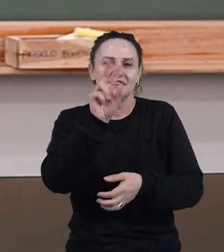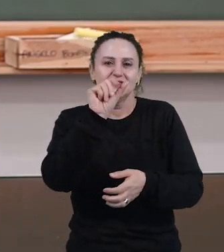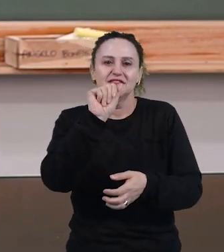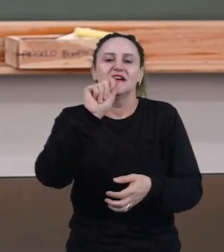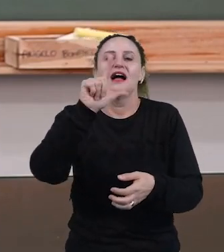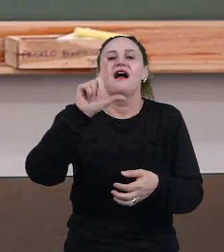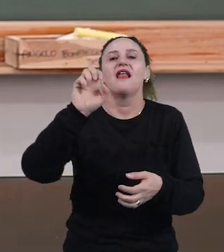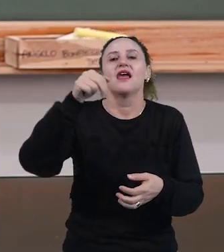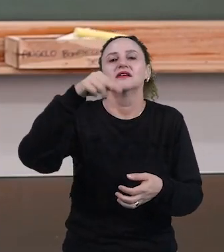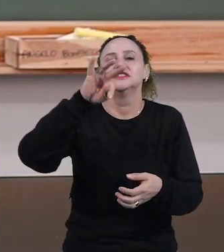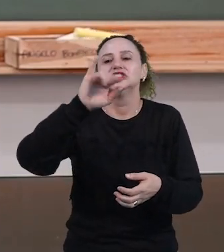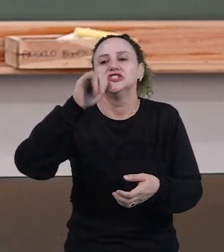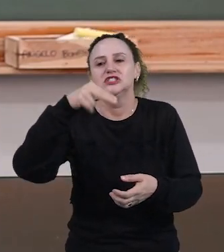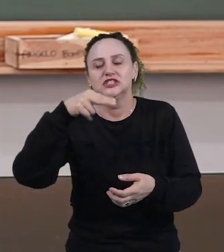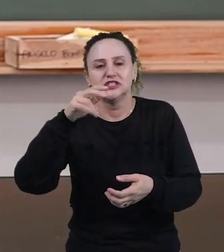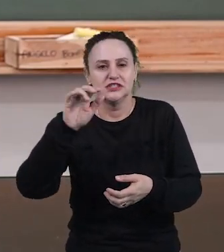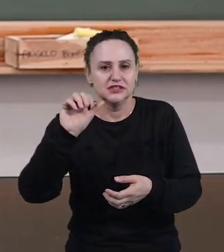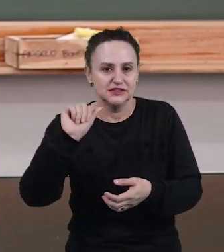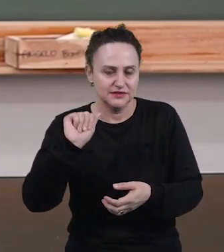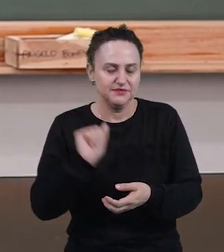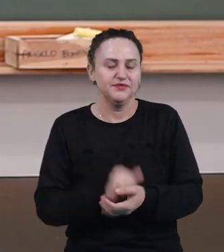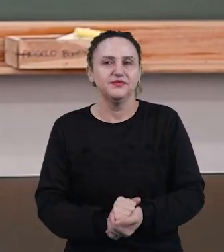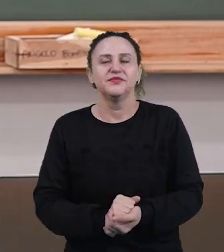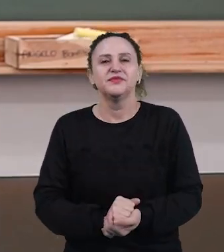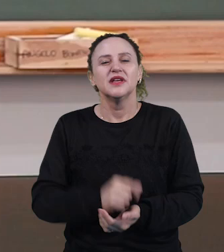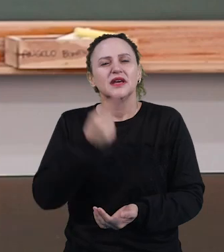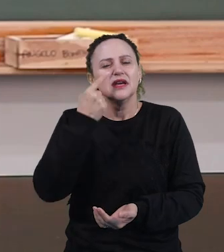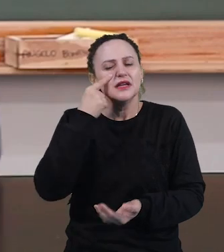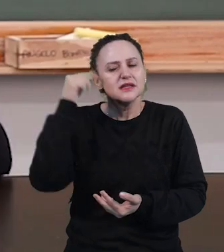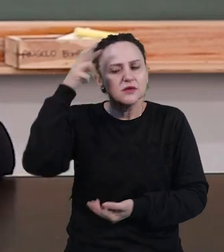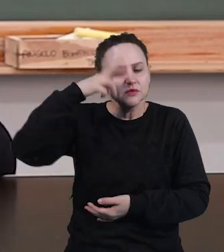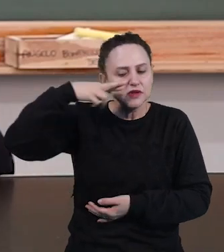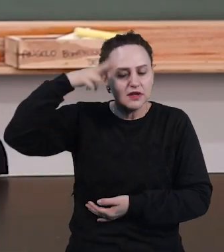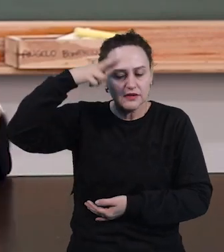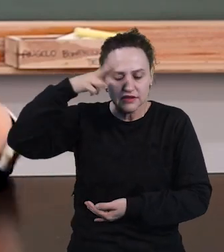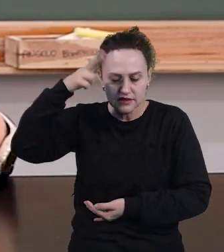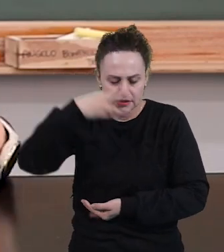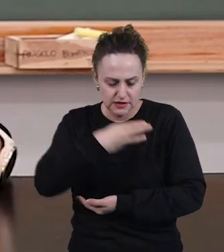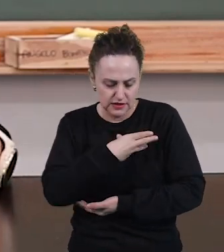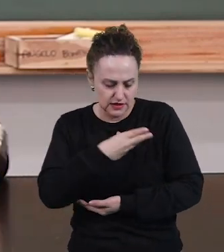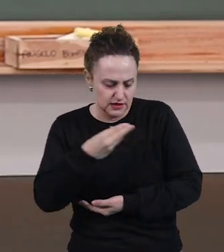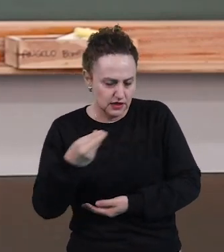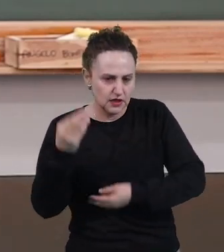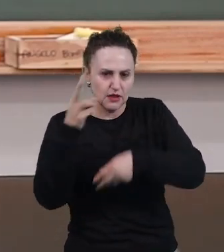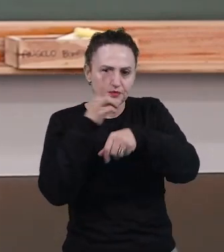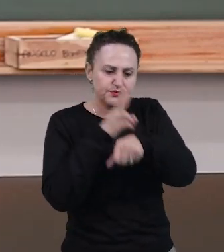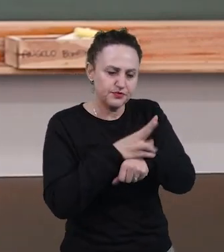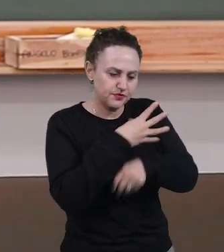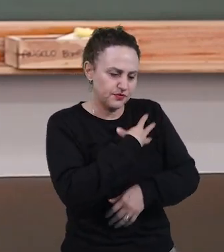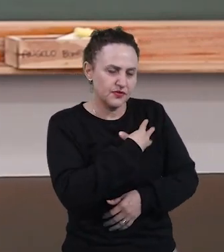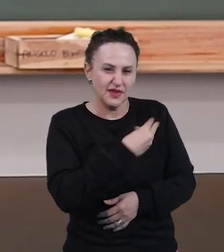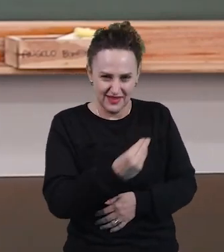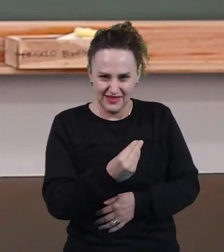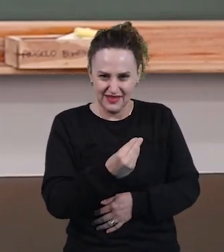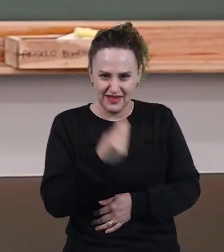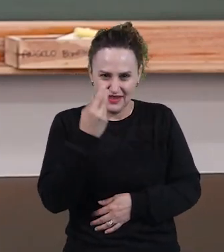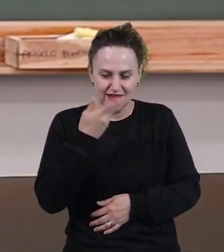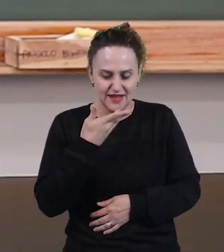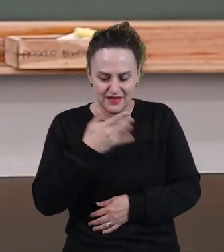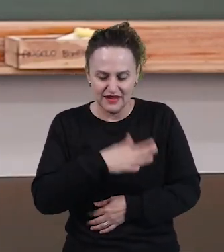observações dos filhos, né? Então, outro movimento, né? Da infância dele, da pesquisa, enfim, e esse movimento que ele